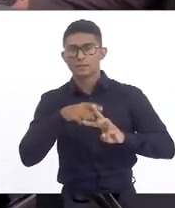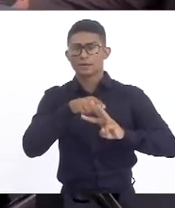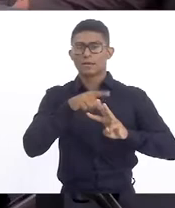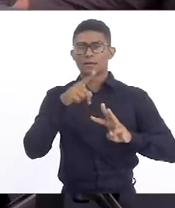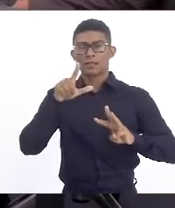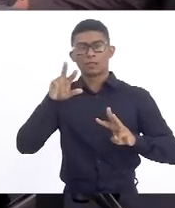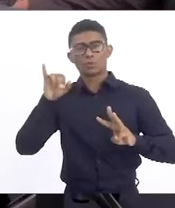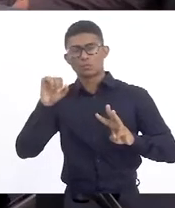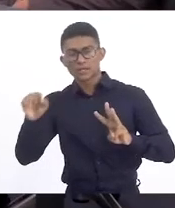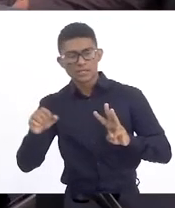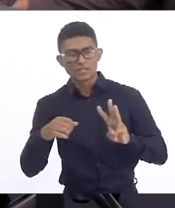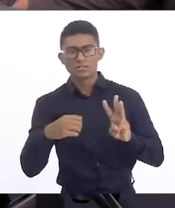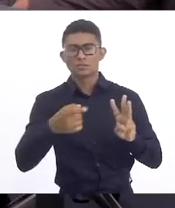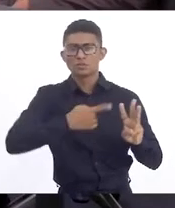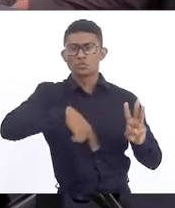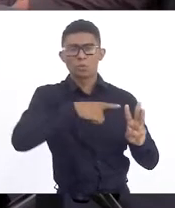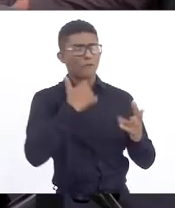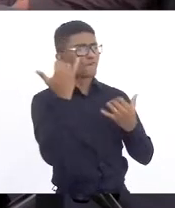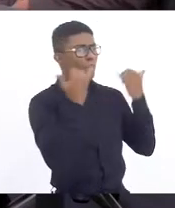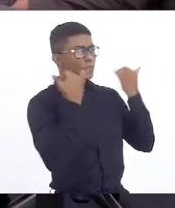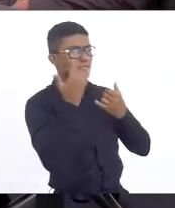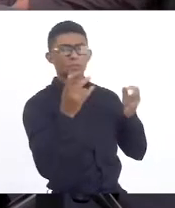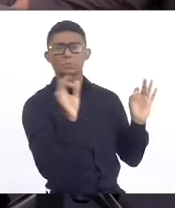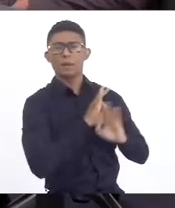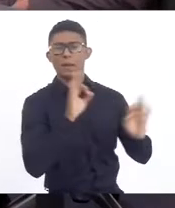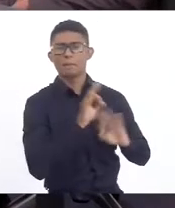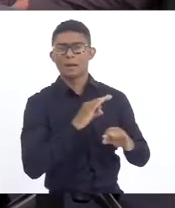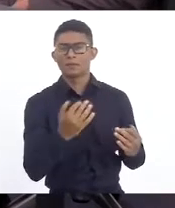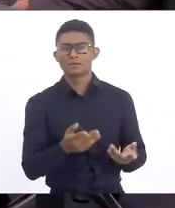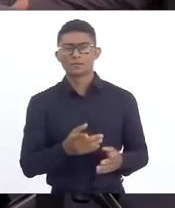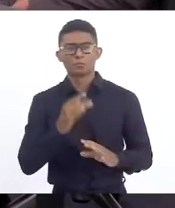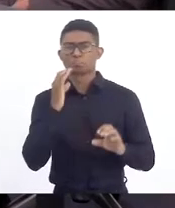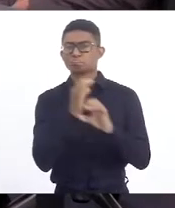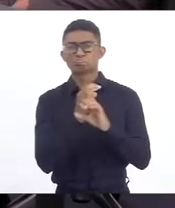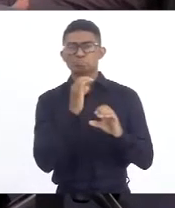em relação aos 3 milhões, como estava sendo feito o desembolso desse recurso.